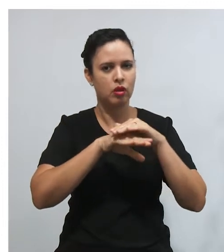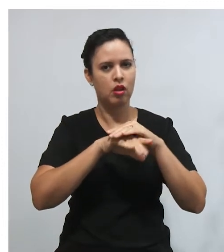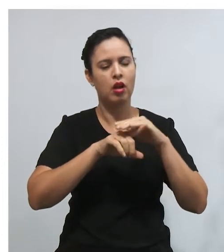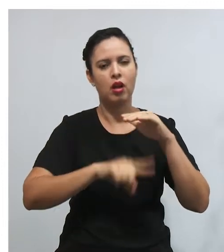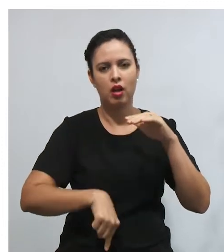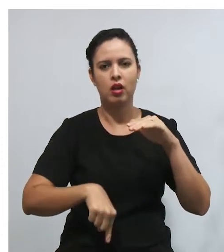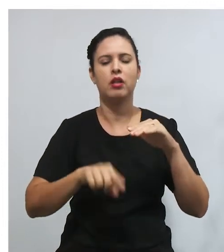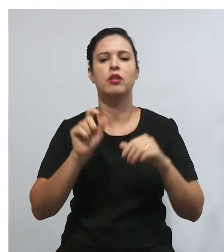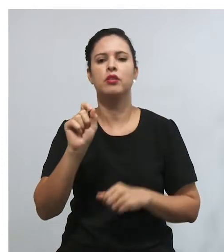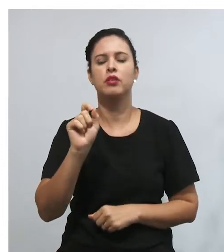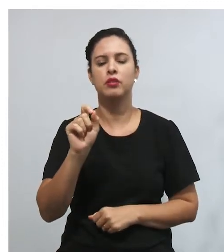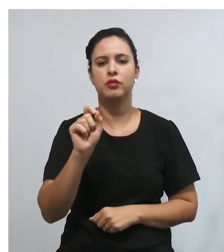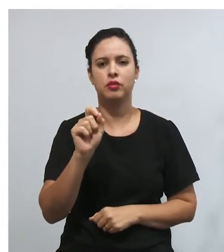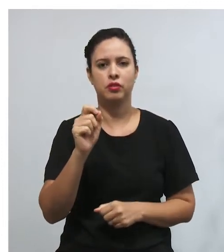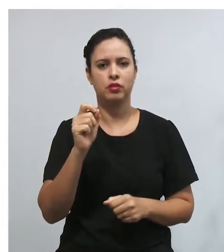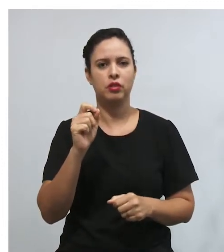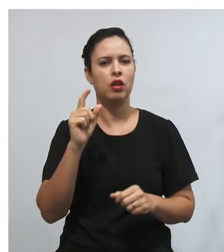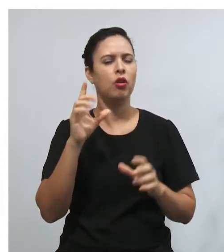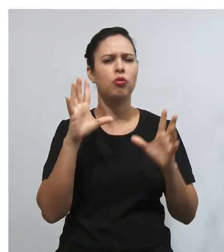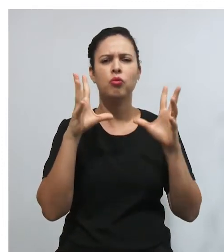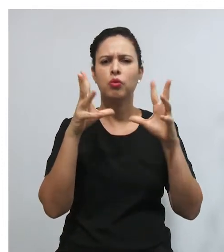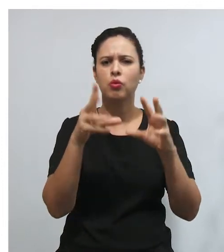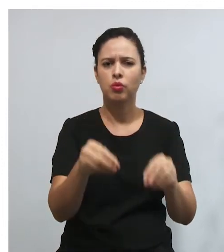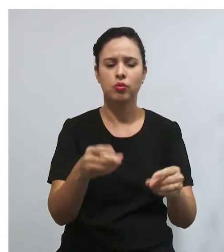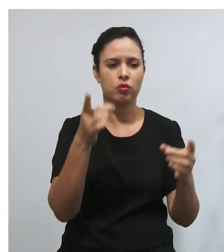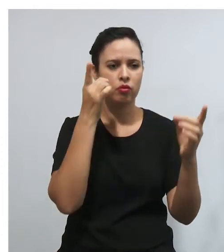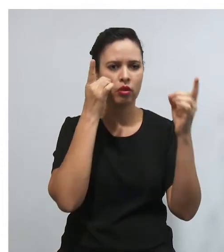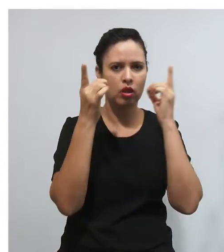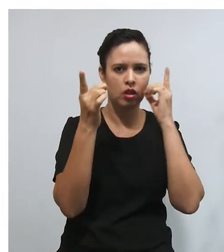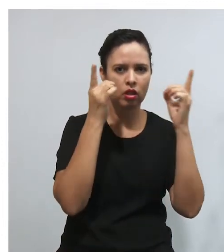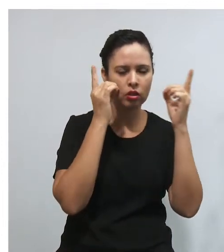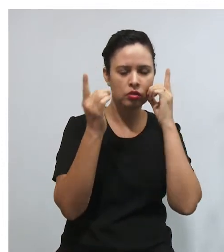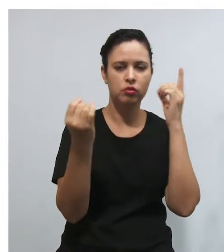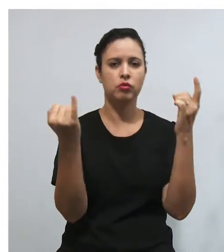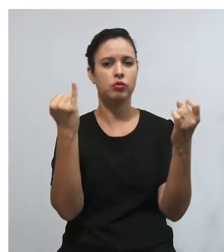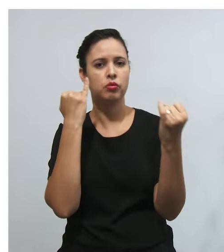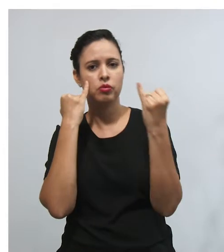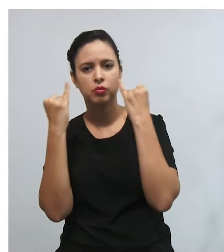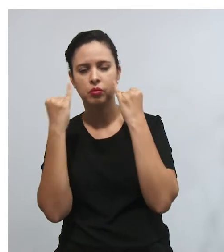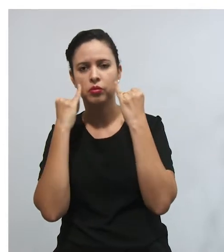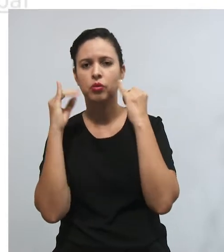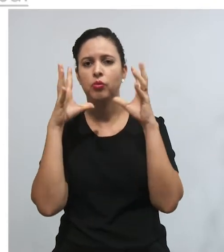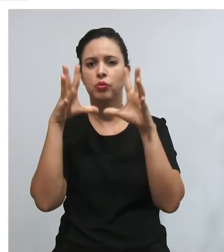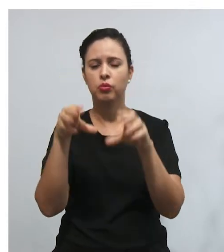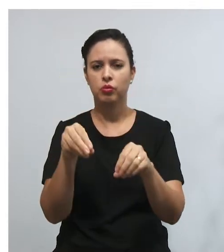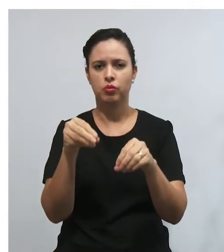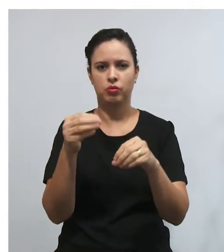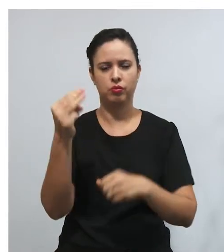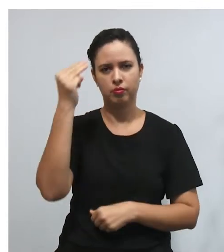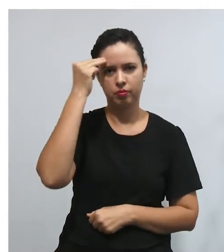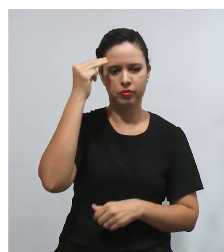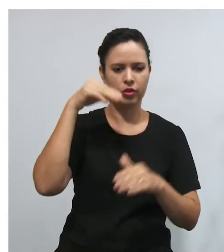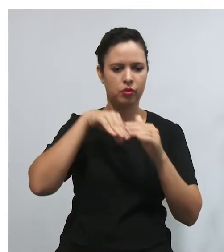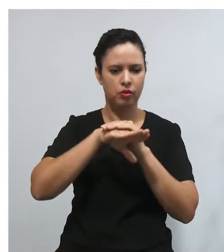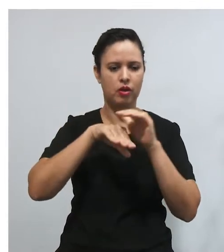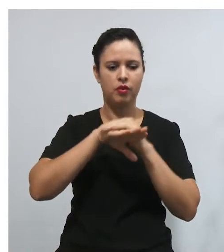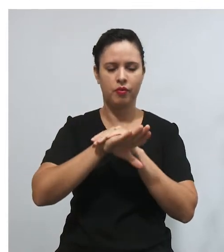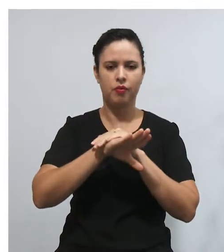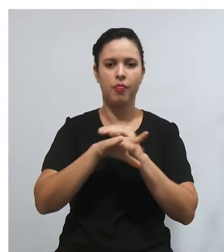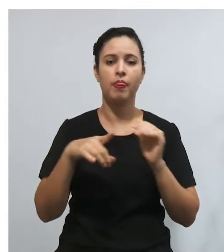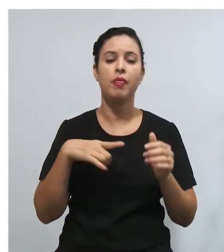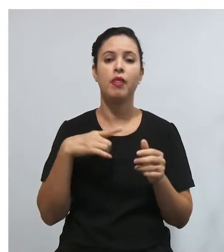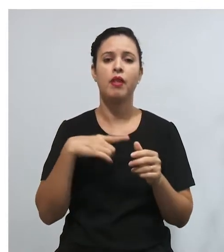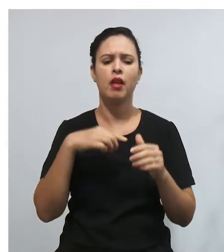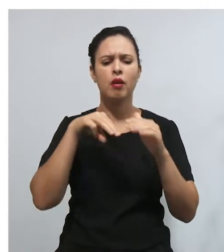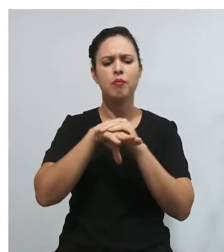Então, ele armazena os dados, as informações de um determinado dispositivo. Tranquilo, né? A memória ela se